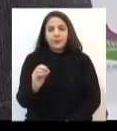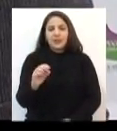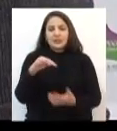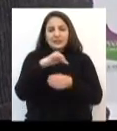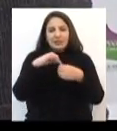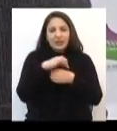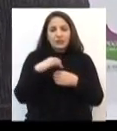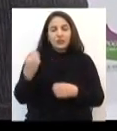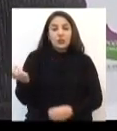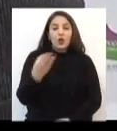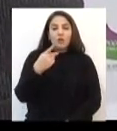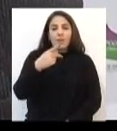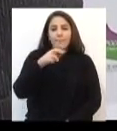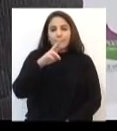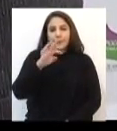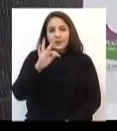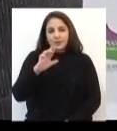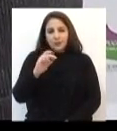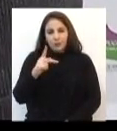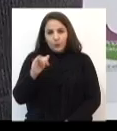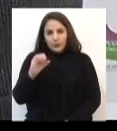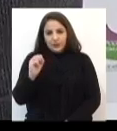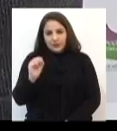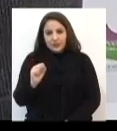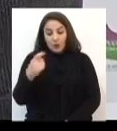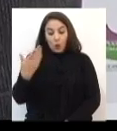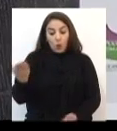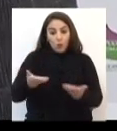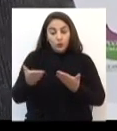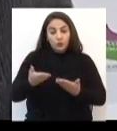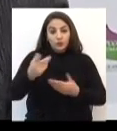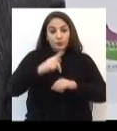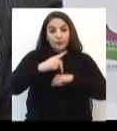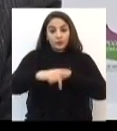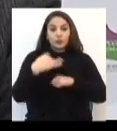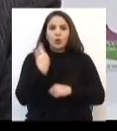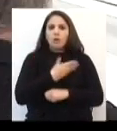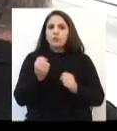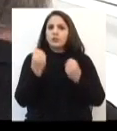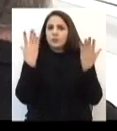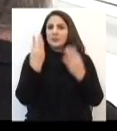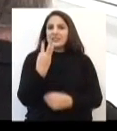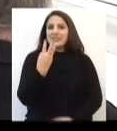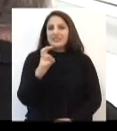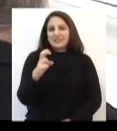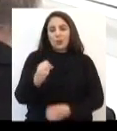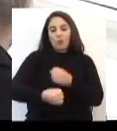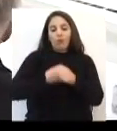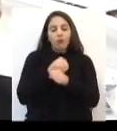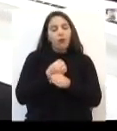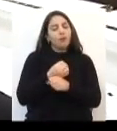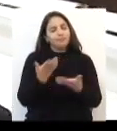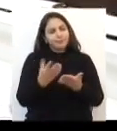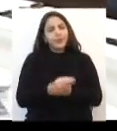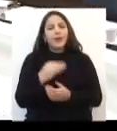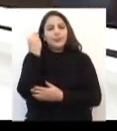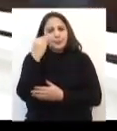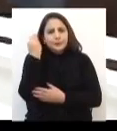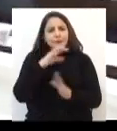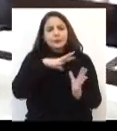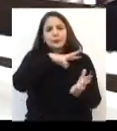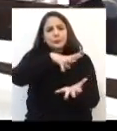Nova Petrópolis. E hoje, em Passo Fundo, nós comemoramos 35 anos. Aliás, as experiências no